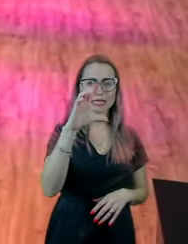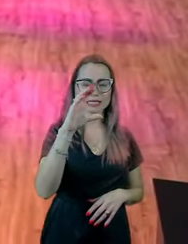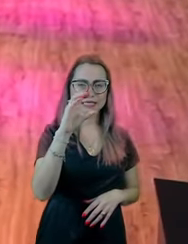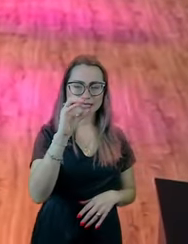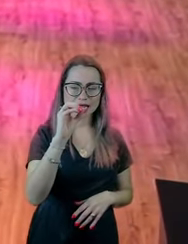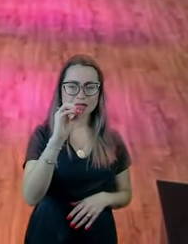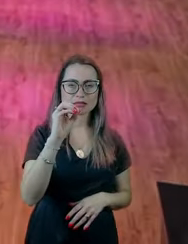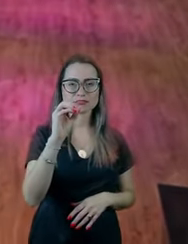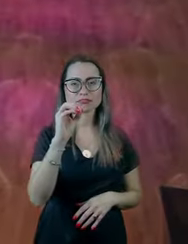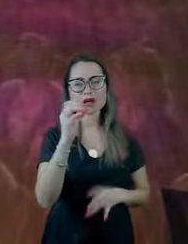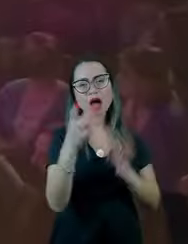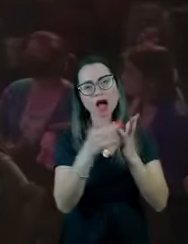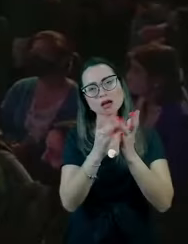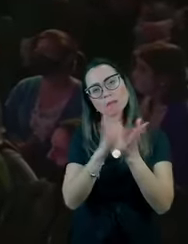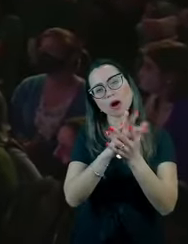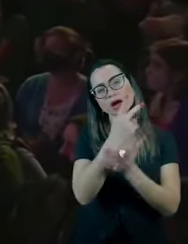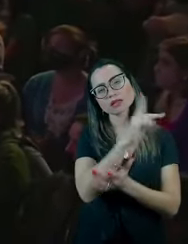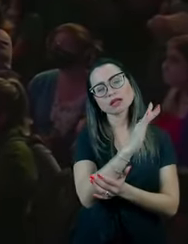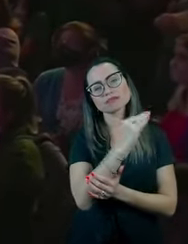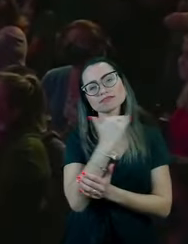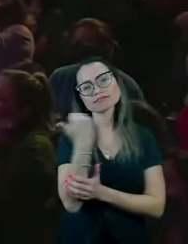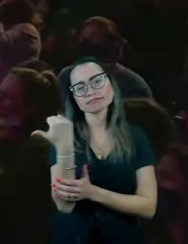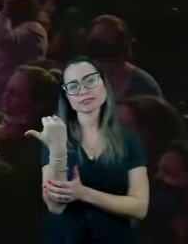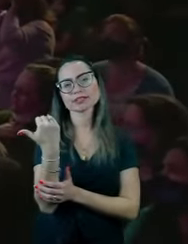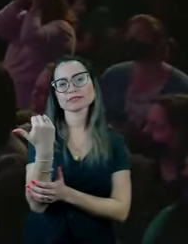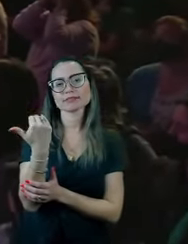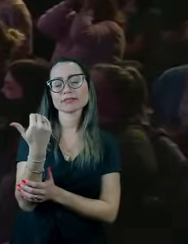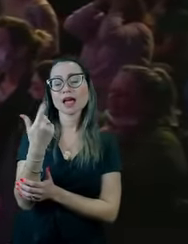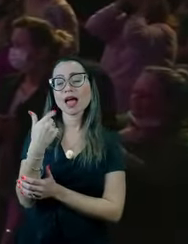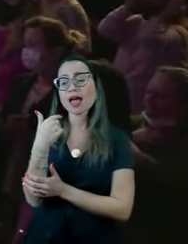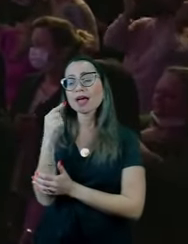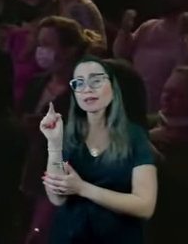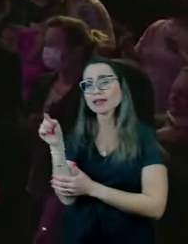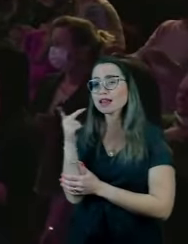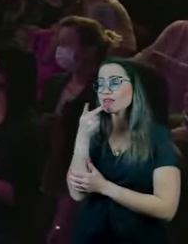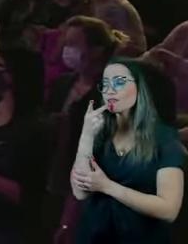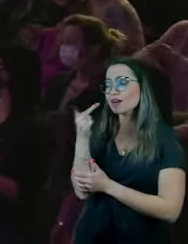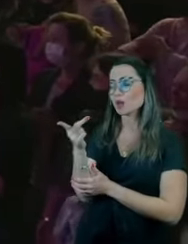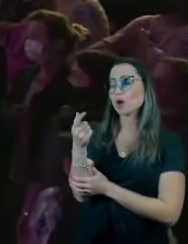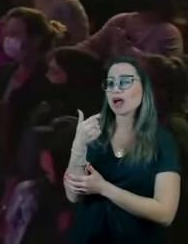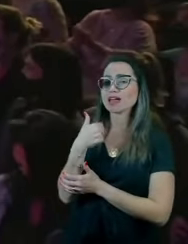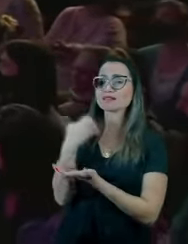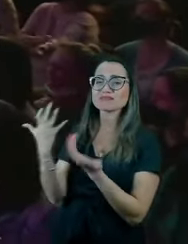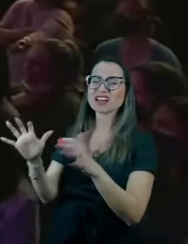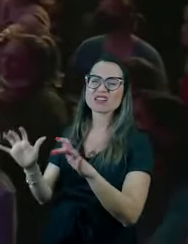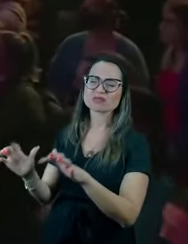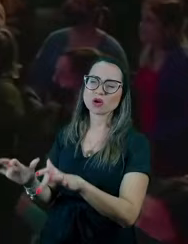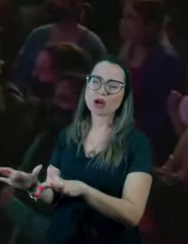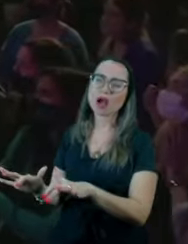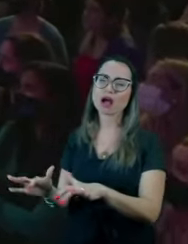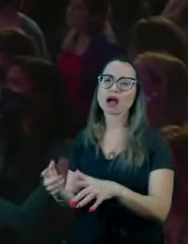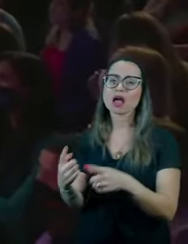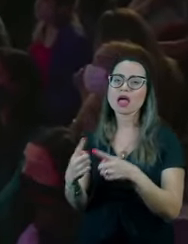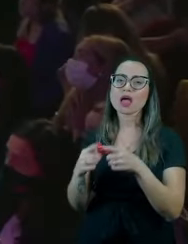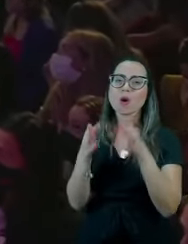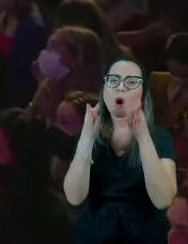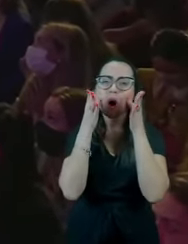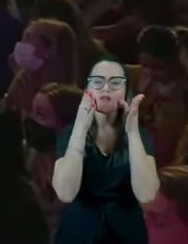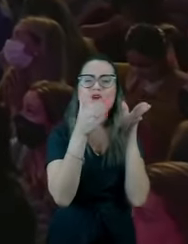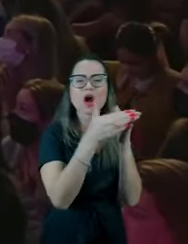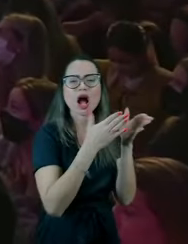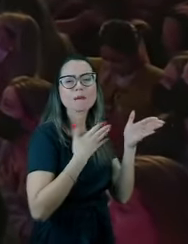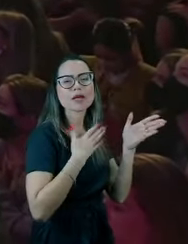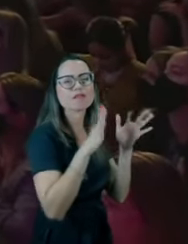E ele tinha decidido, né, não tocar para dar mais atenção à casa. E foi muito pontual de Deus. O